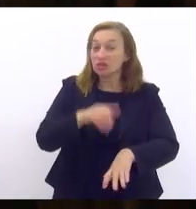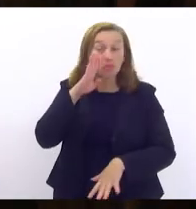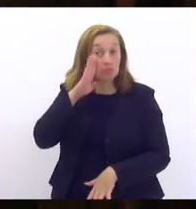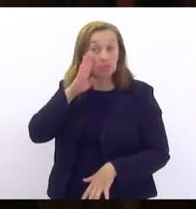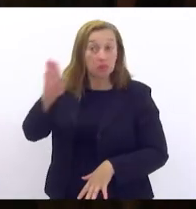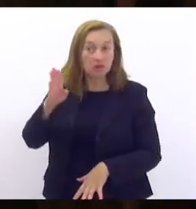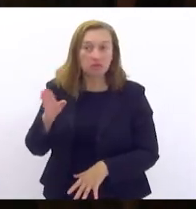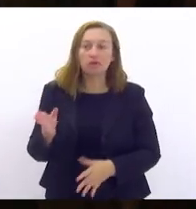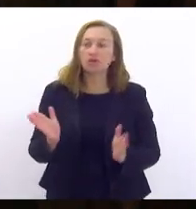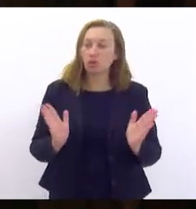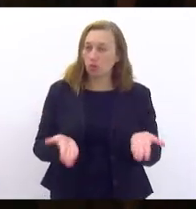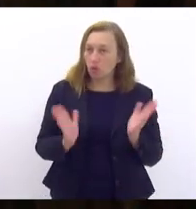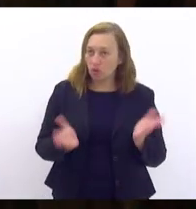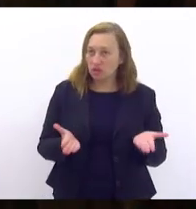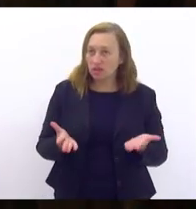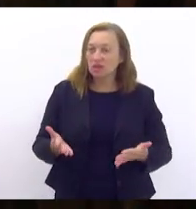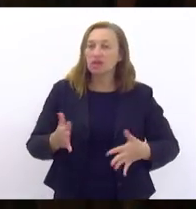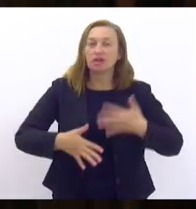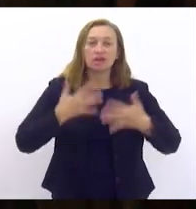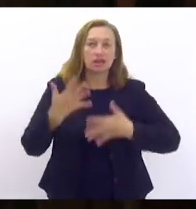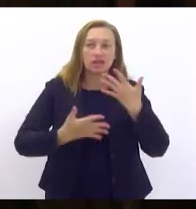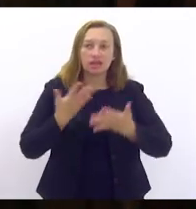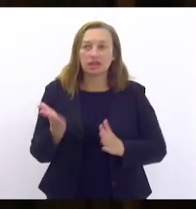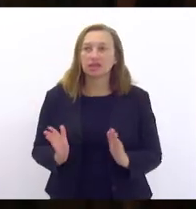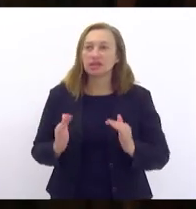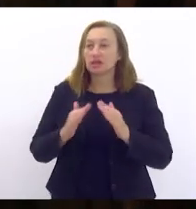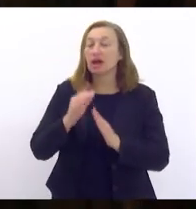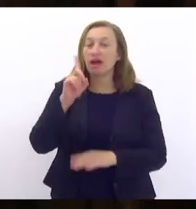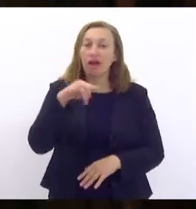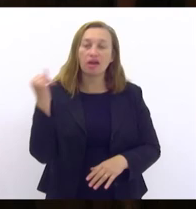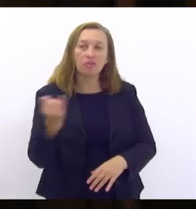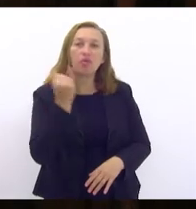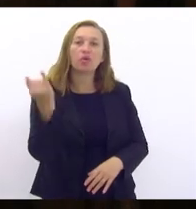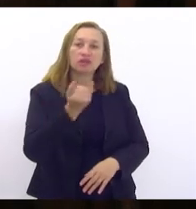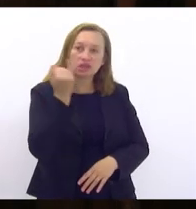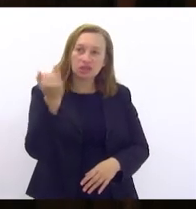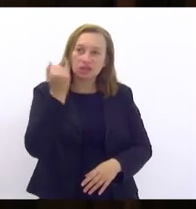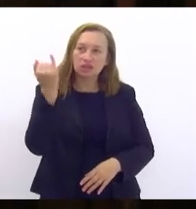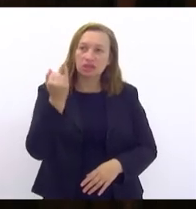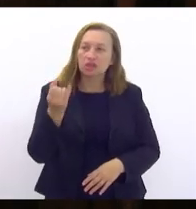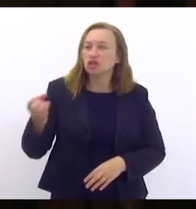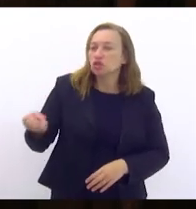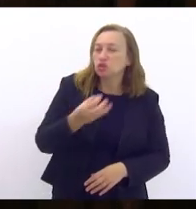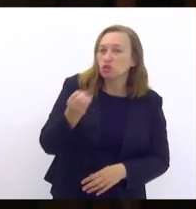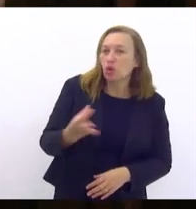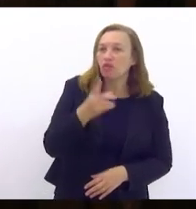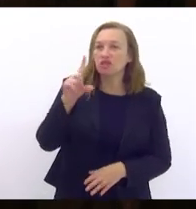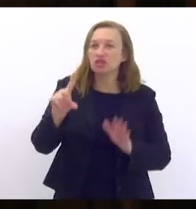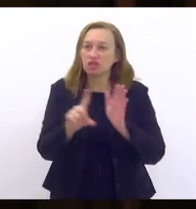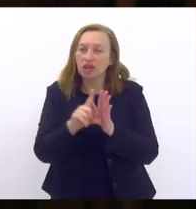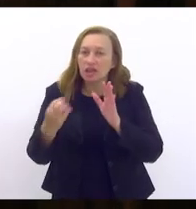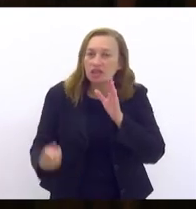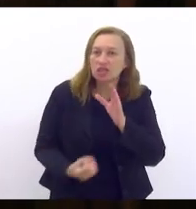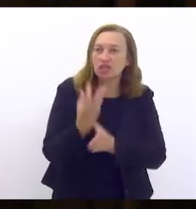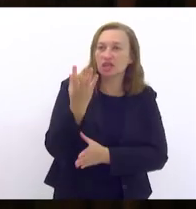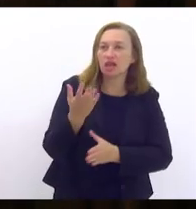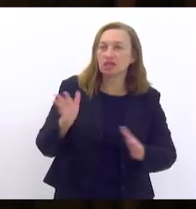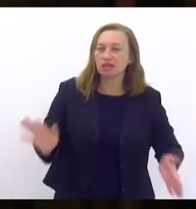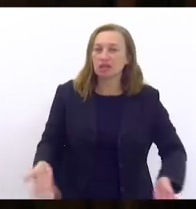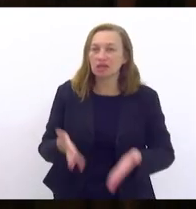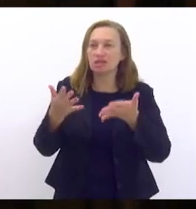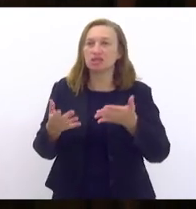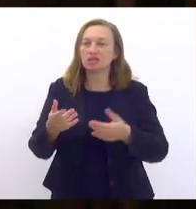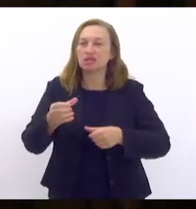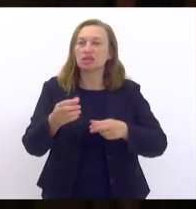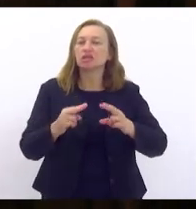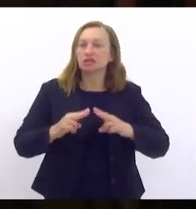onde a gente tá aqui né É um prazer estar nessa casa que é tão importante para novas leis que incentivem a reciclagem